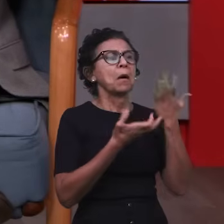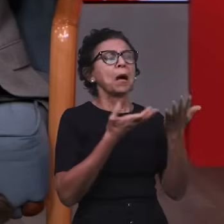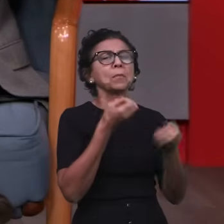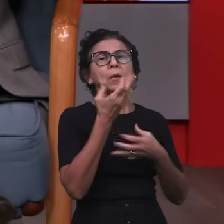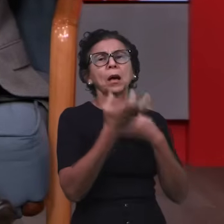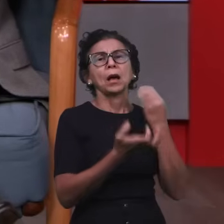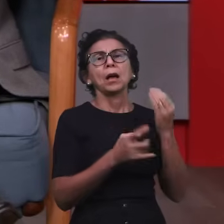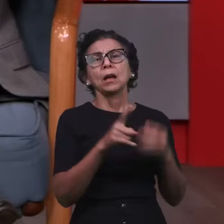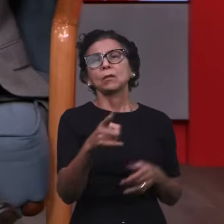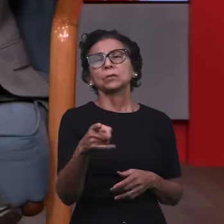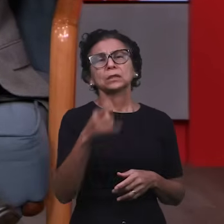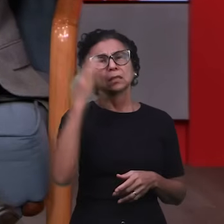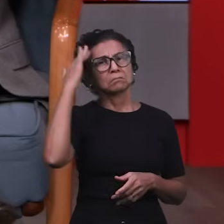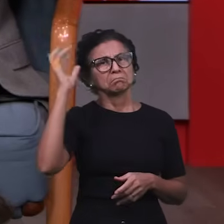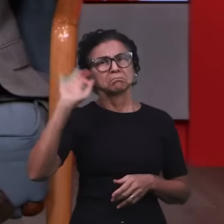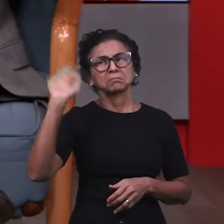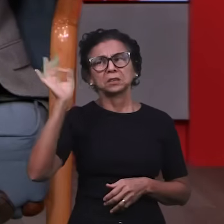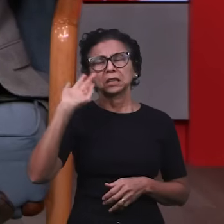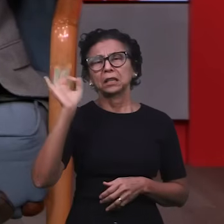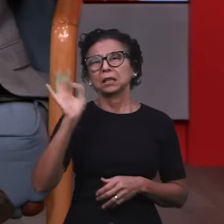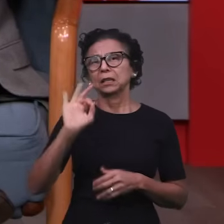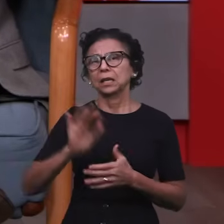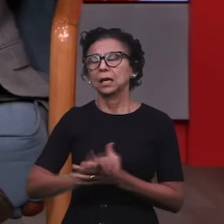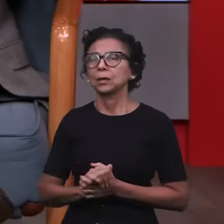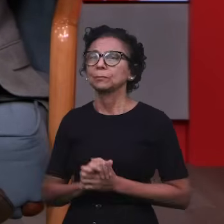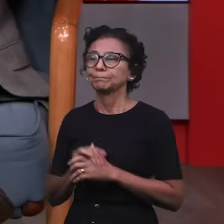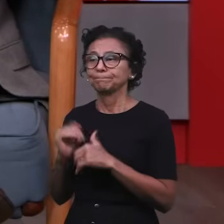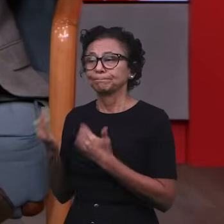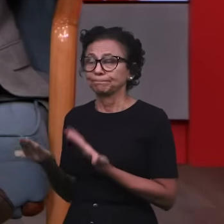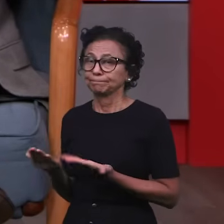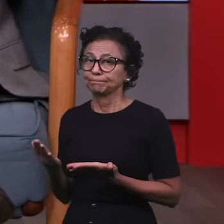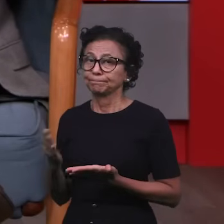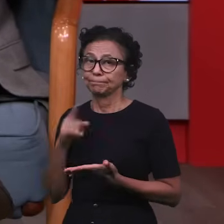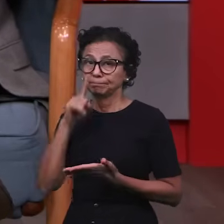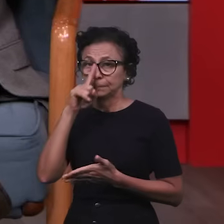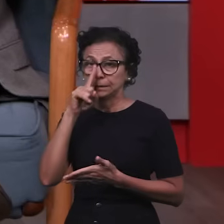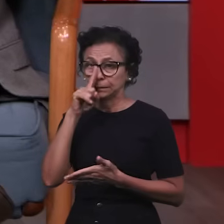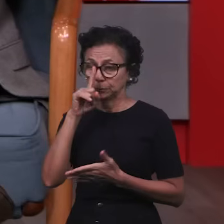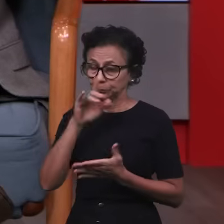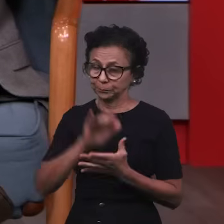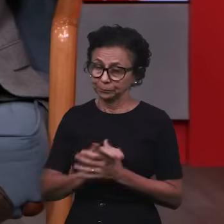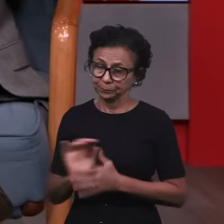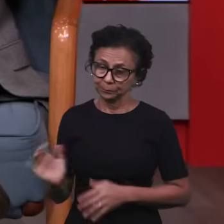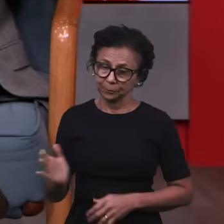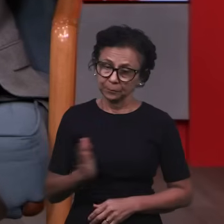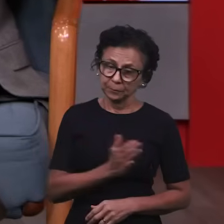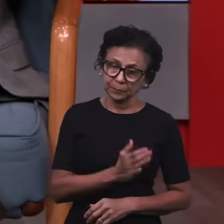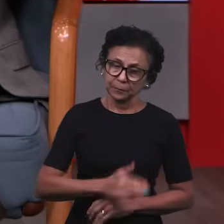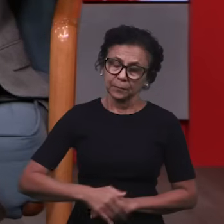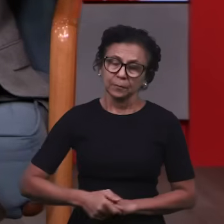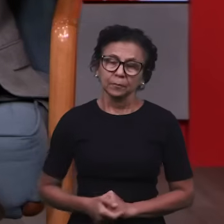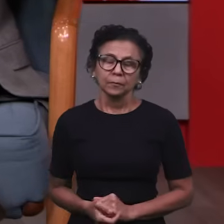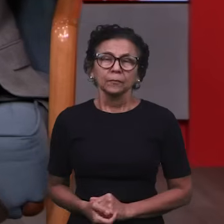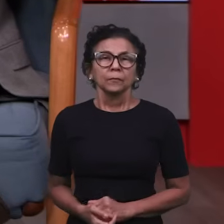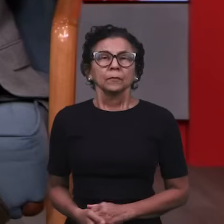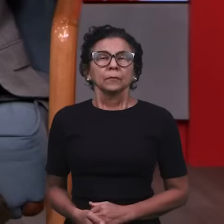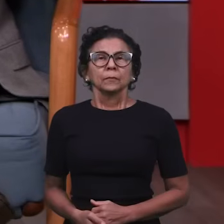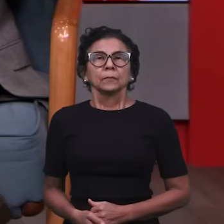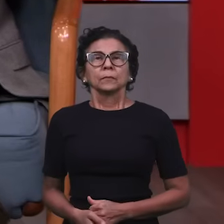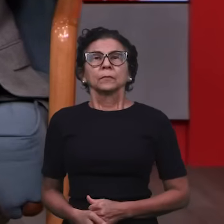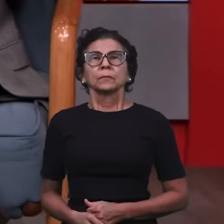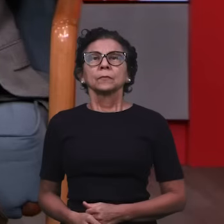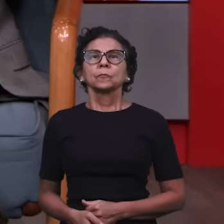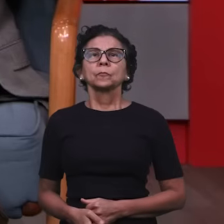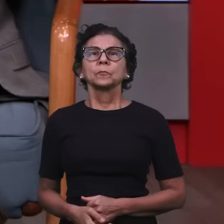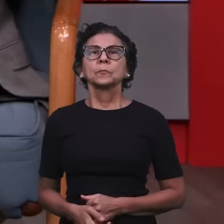coisa que você não entendeu bem, mas que você fala e que você expõe. Isso é um perigo. Muito bem. Voltando aqui